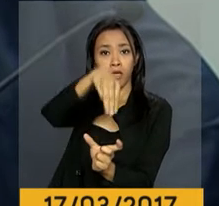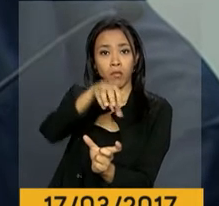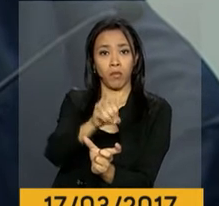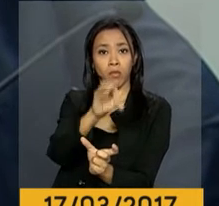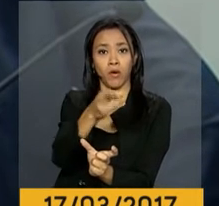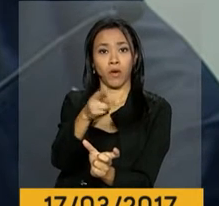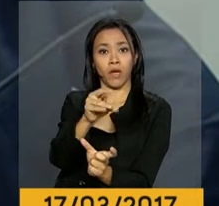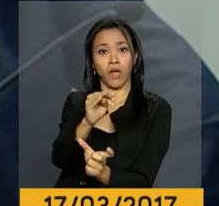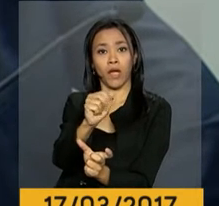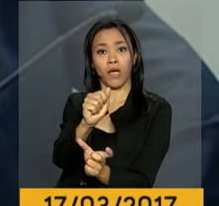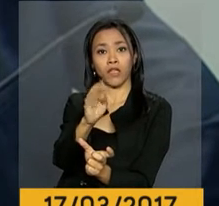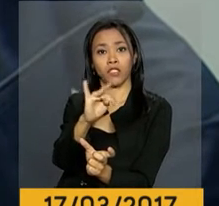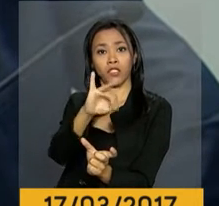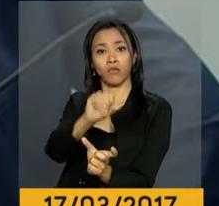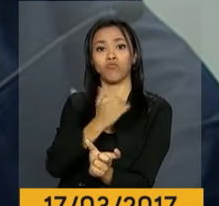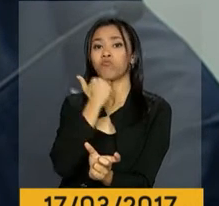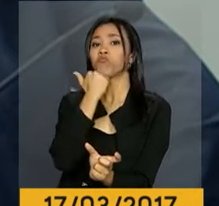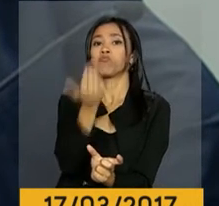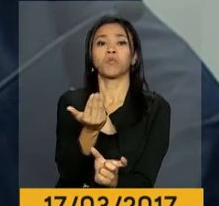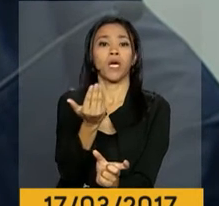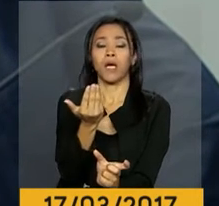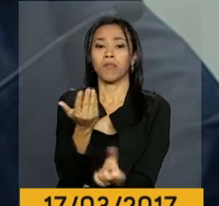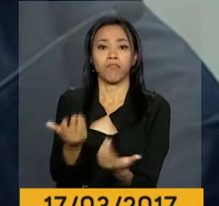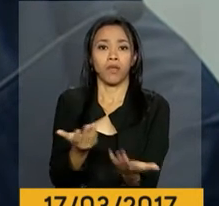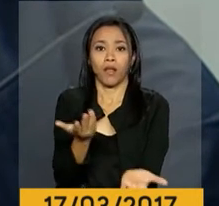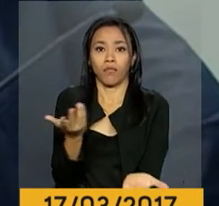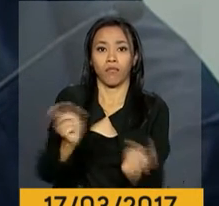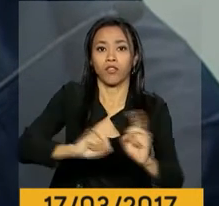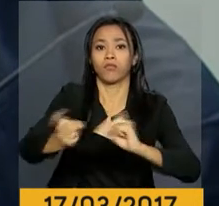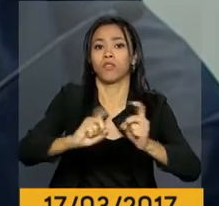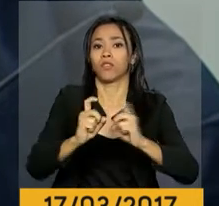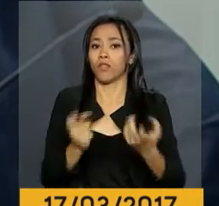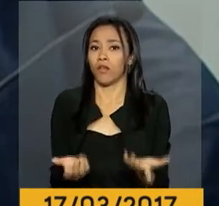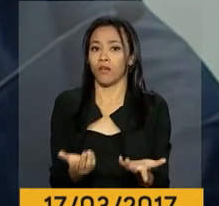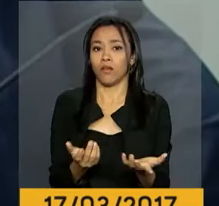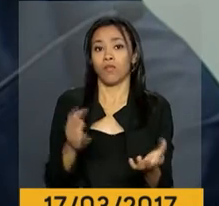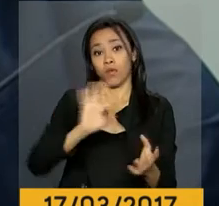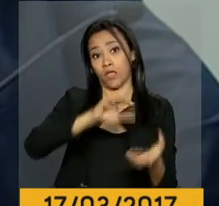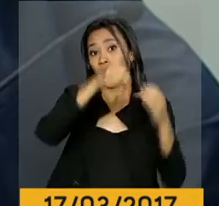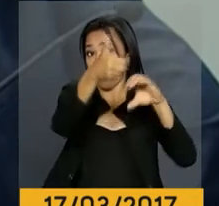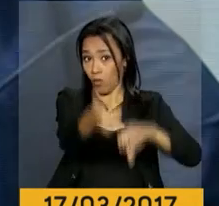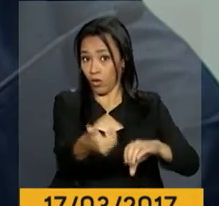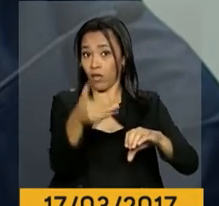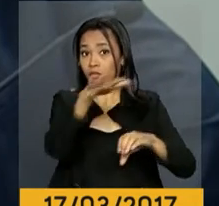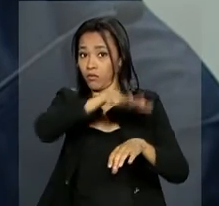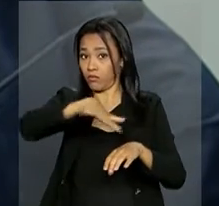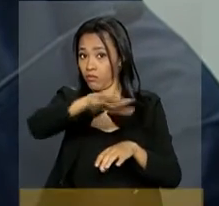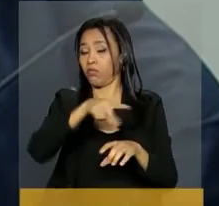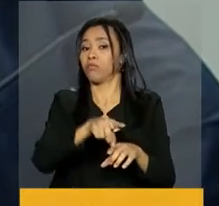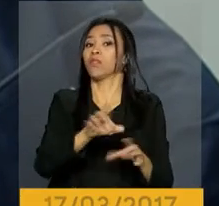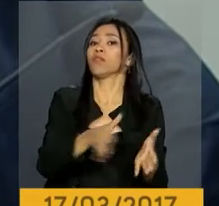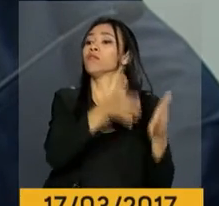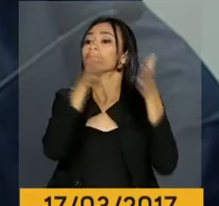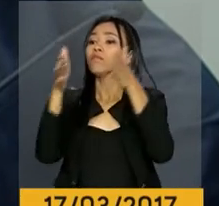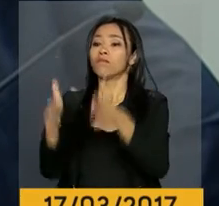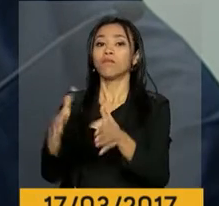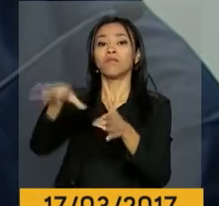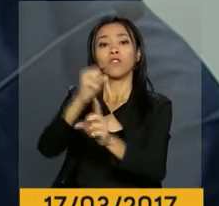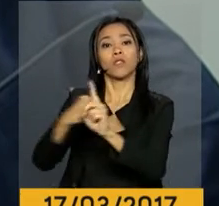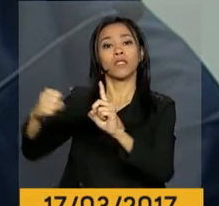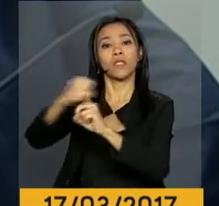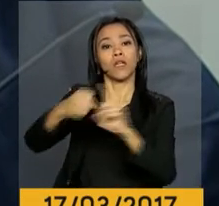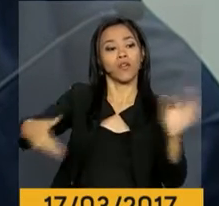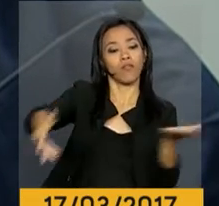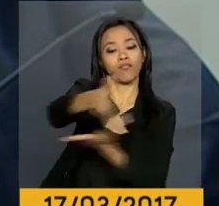como governar. Diálogo com o Congresso Nacional, de um lado, que é fundamental, e diálogo com a